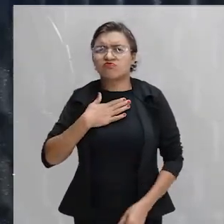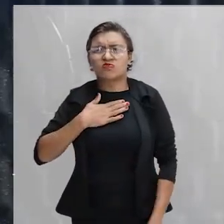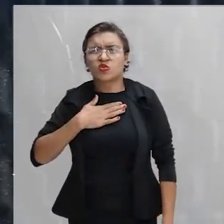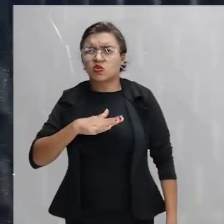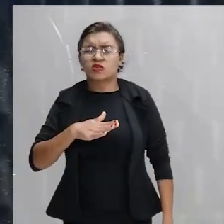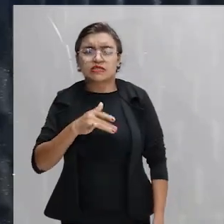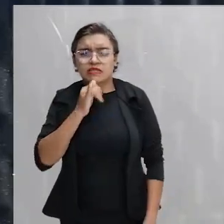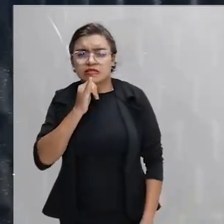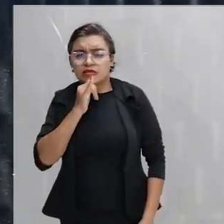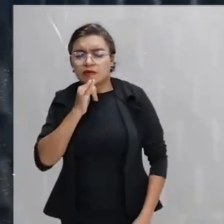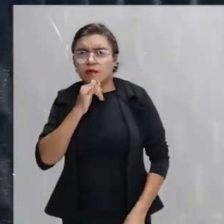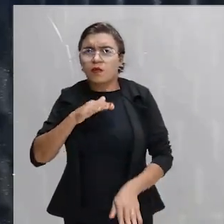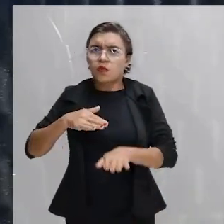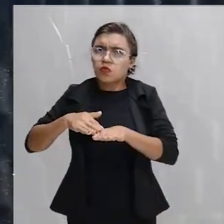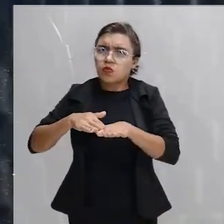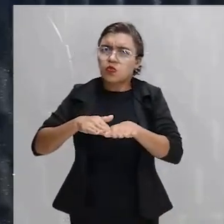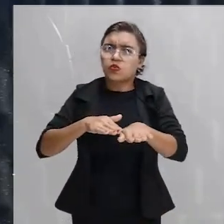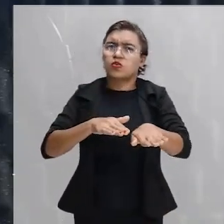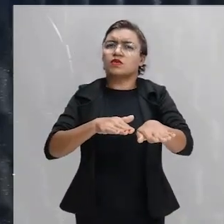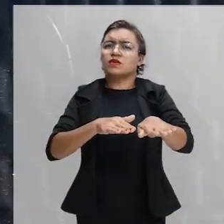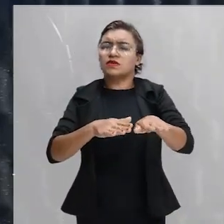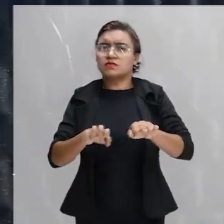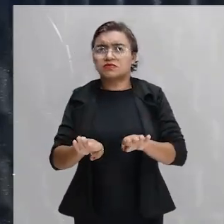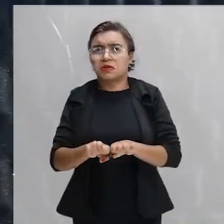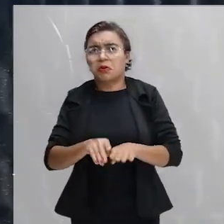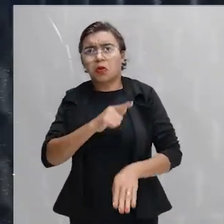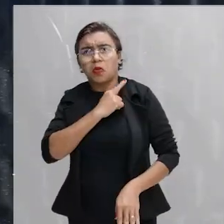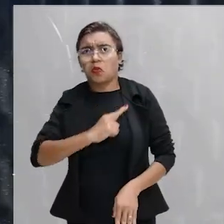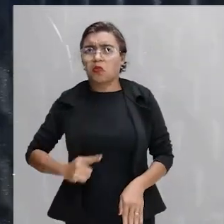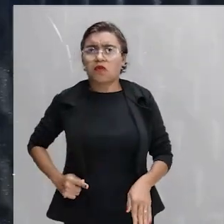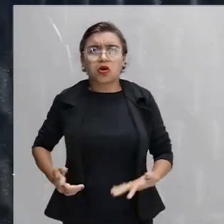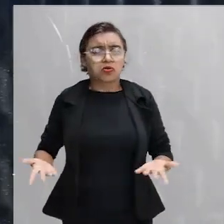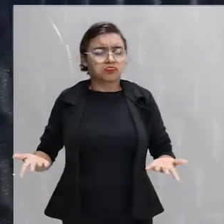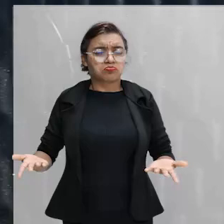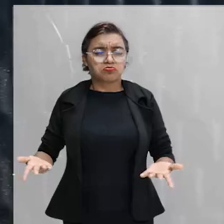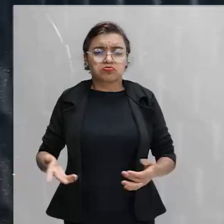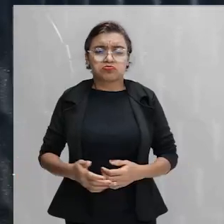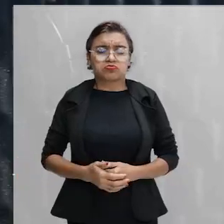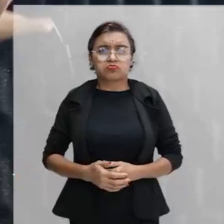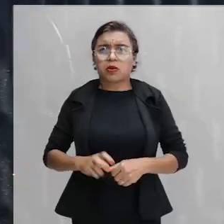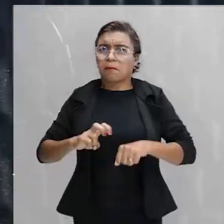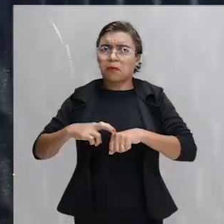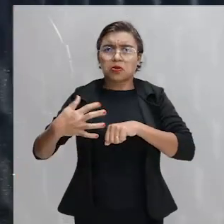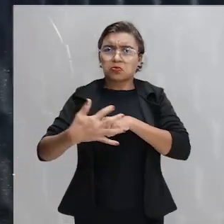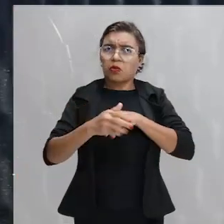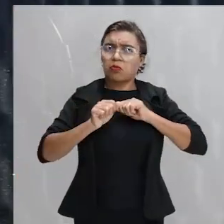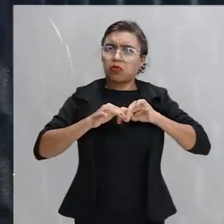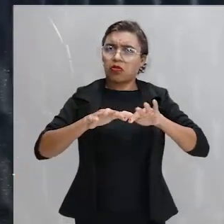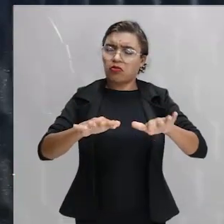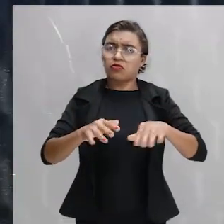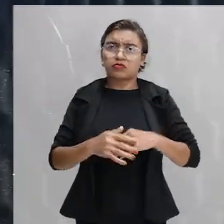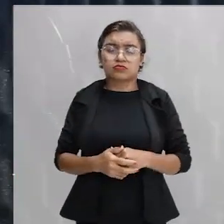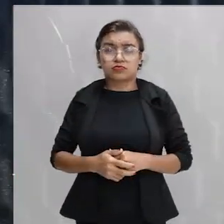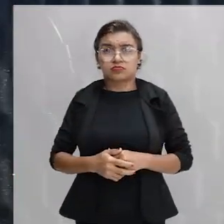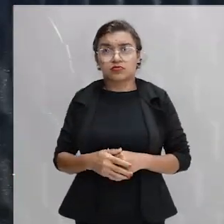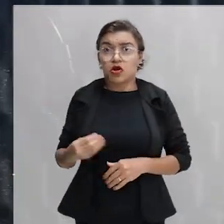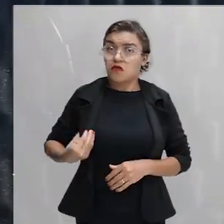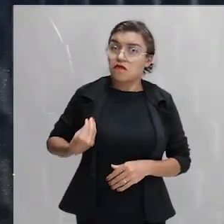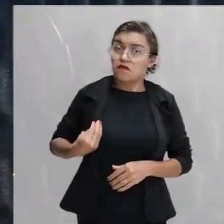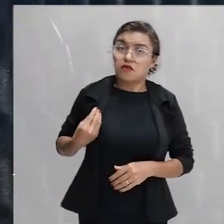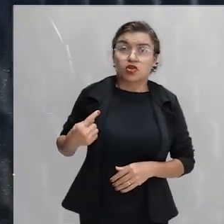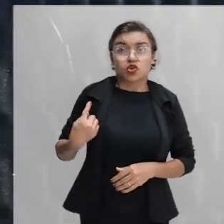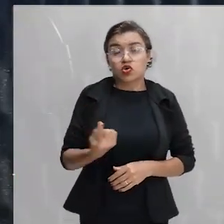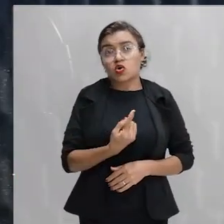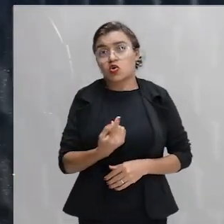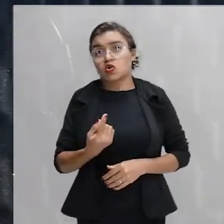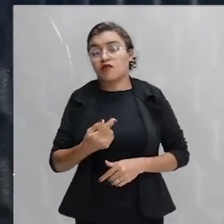com o governo, com, sei lá, com a pandemia, com o jeito de vida que estamos vivendo,